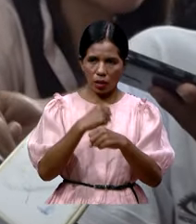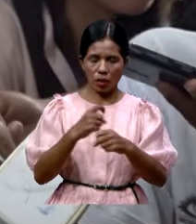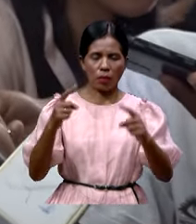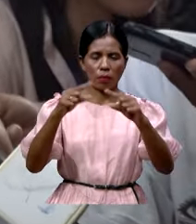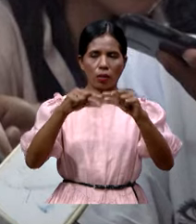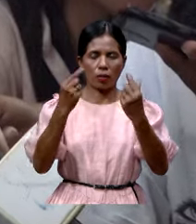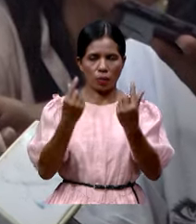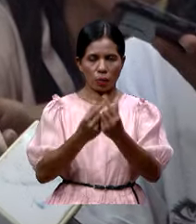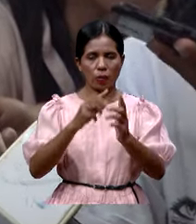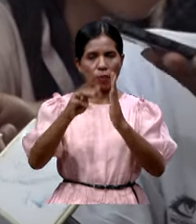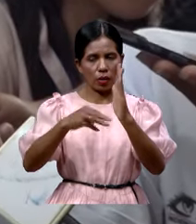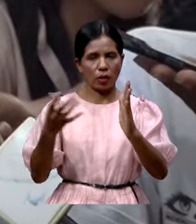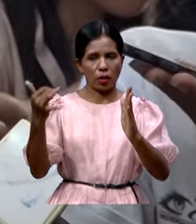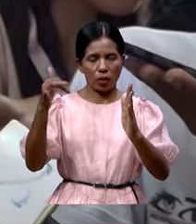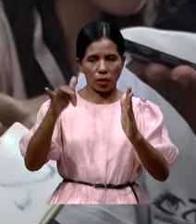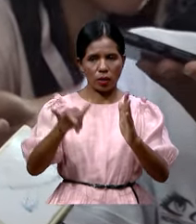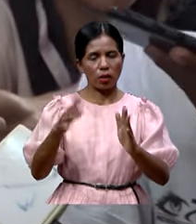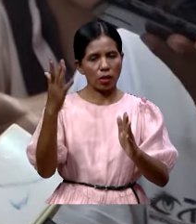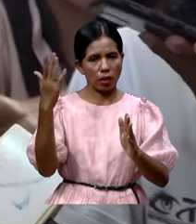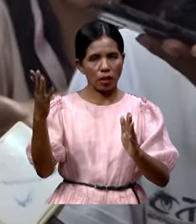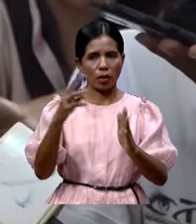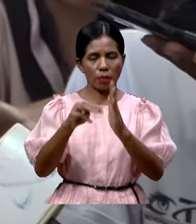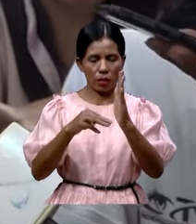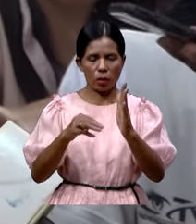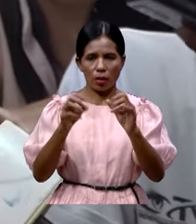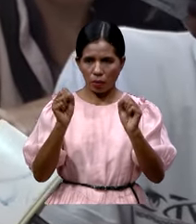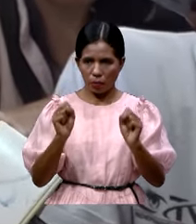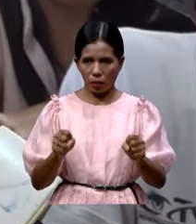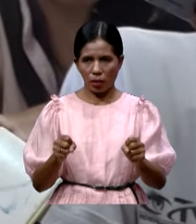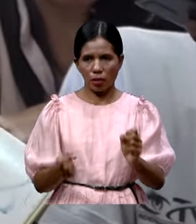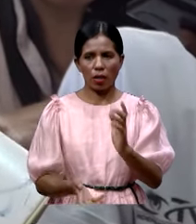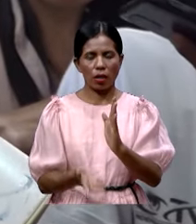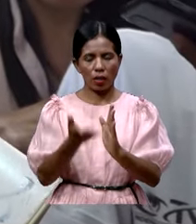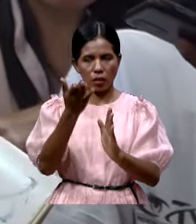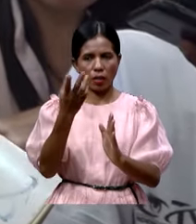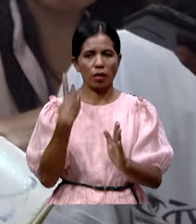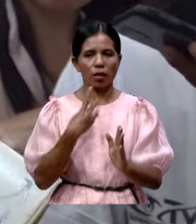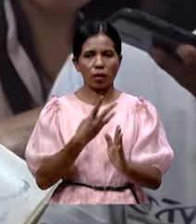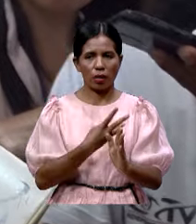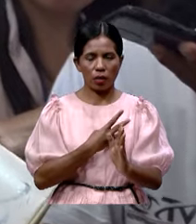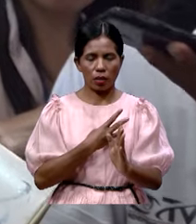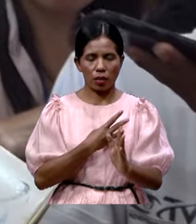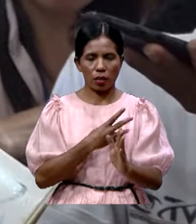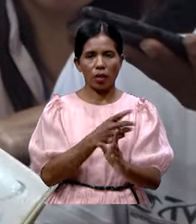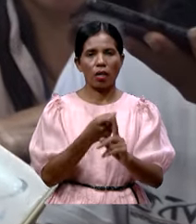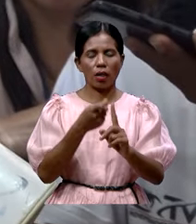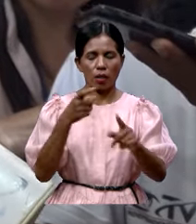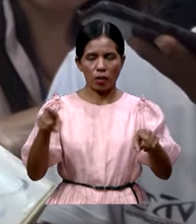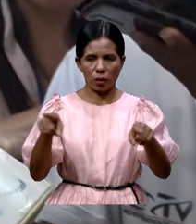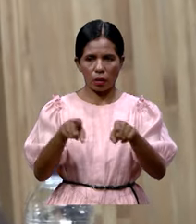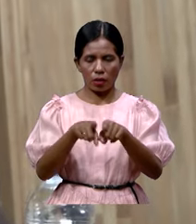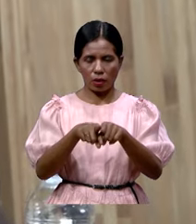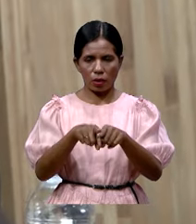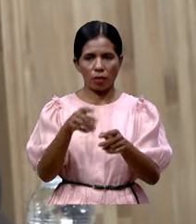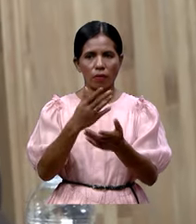ekipasi ra bahalo ba sirus nain sira ia media ninian atun nene ita bele hasa diutang tenian kondar in termos de